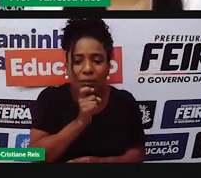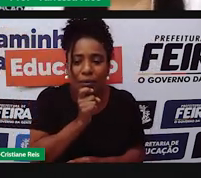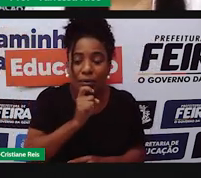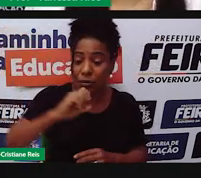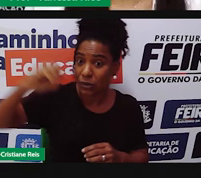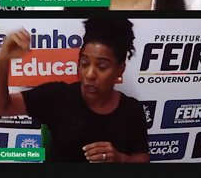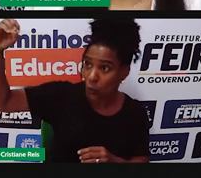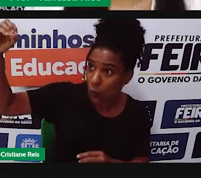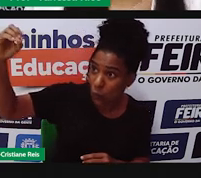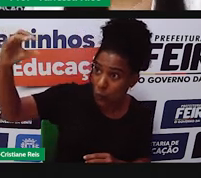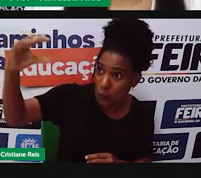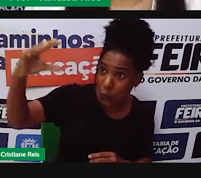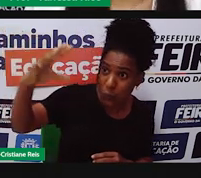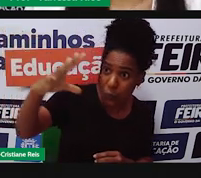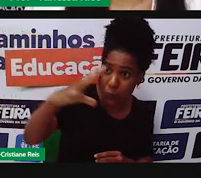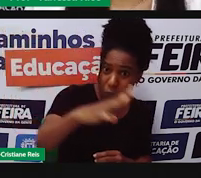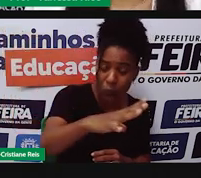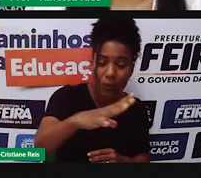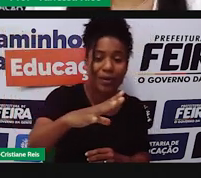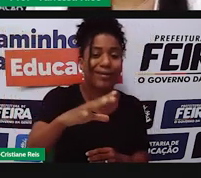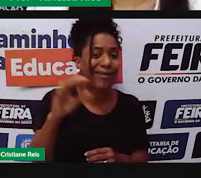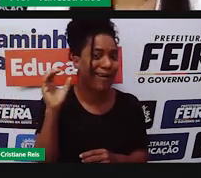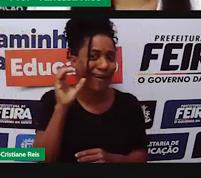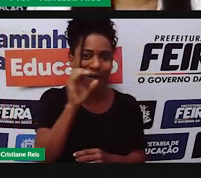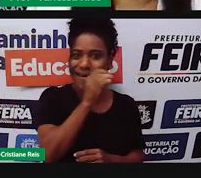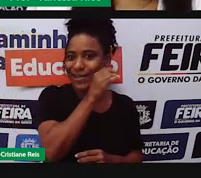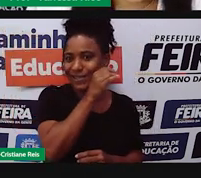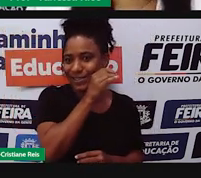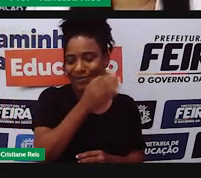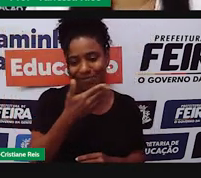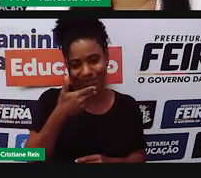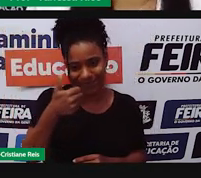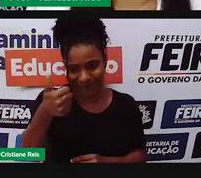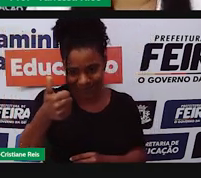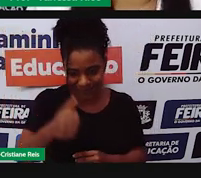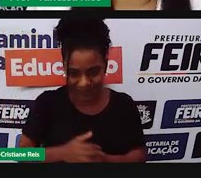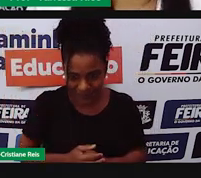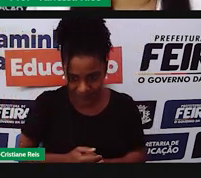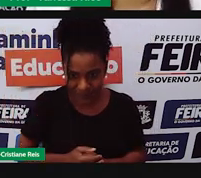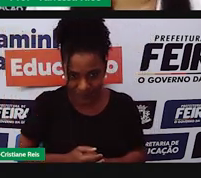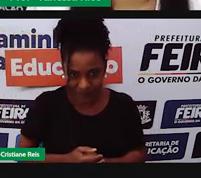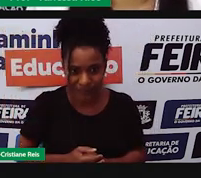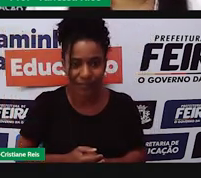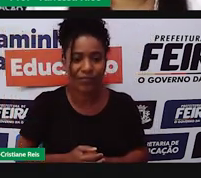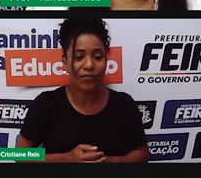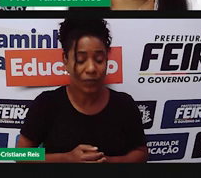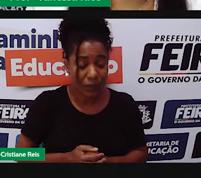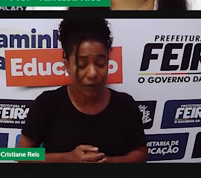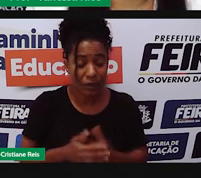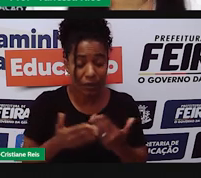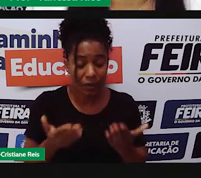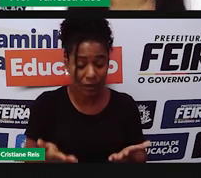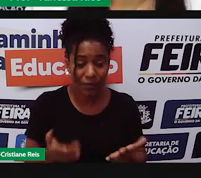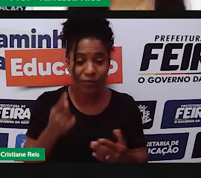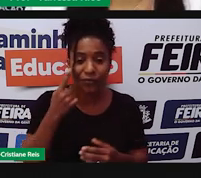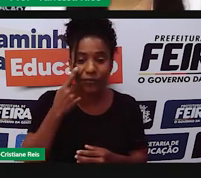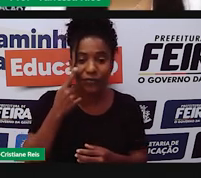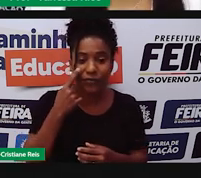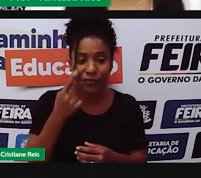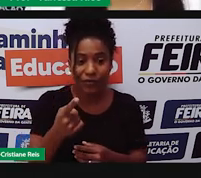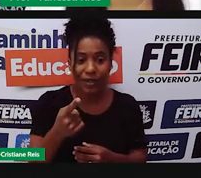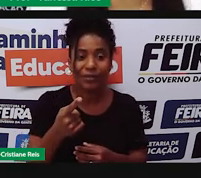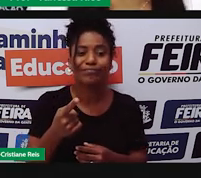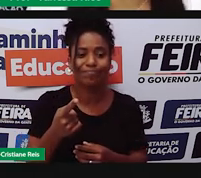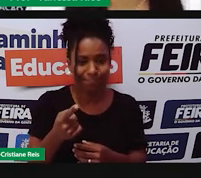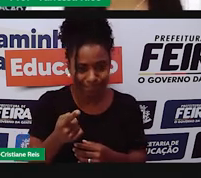não recebem a luz do sol, recebem a luz do sol com pouca intensidade, são mais quentes. Nesse caso aí, seria